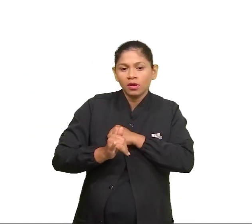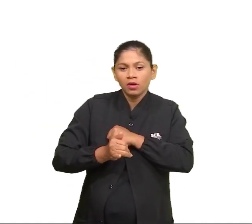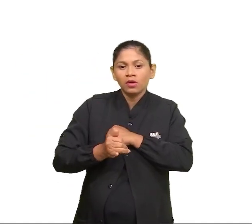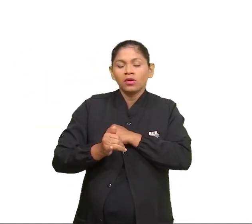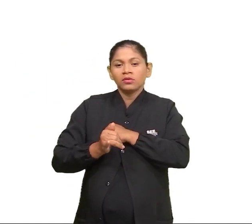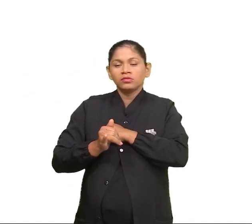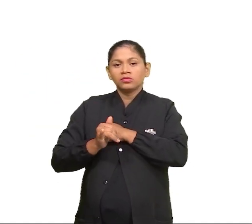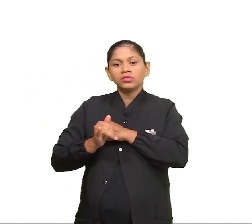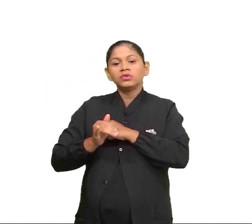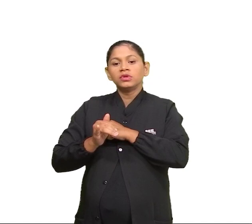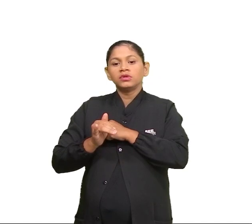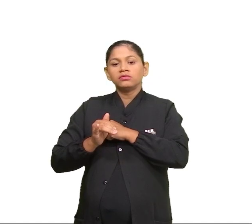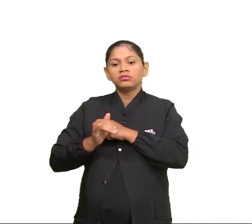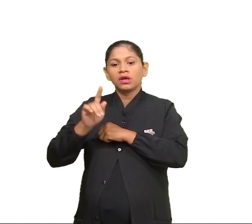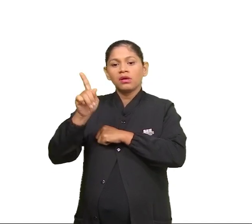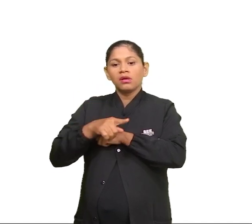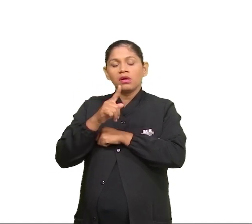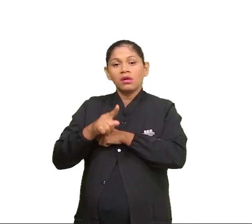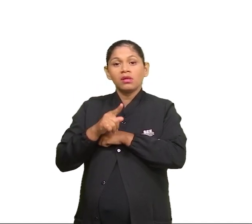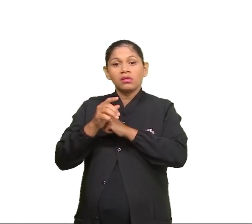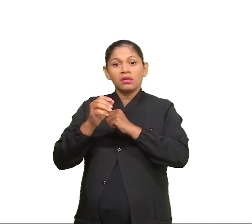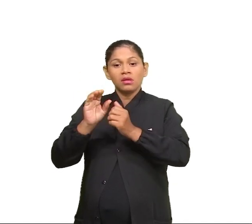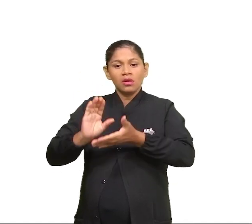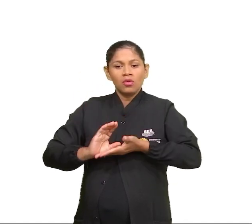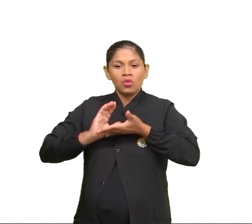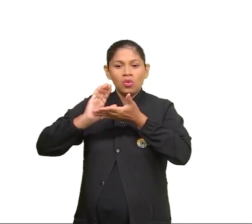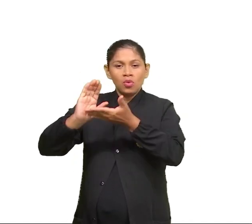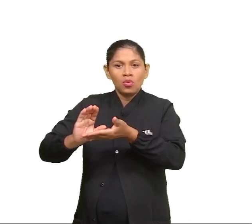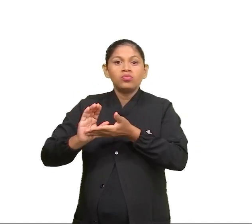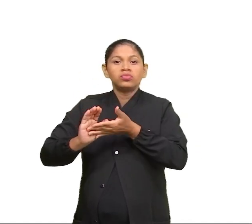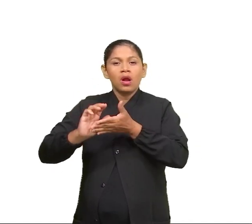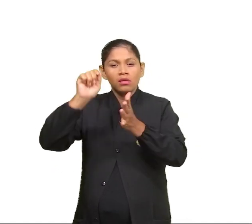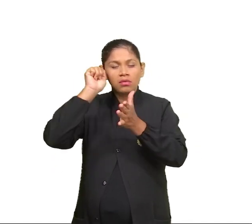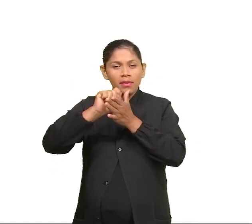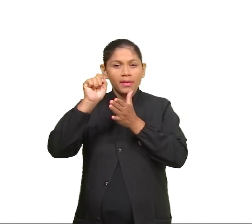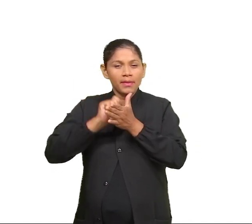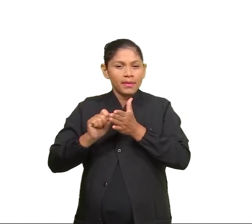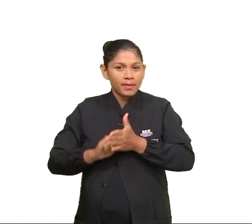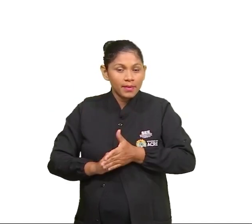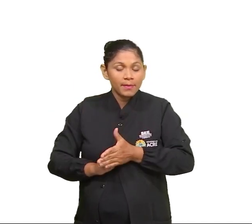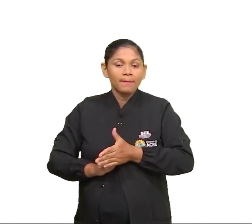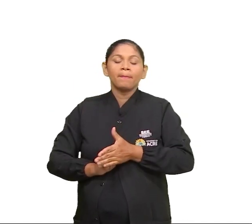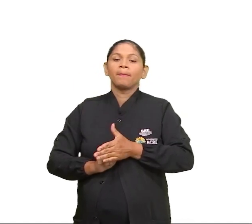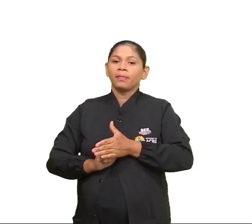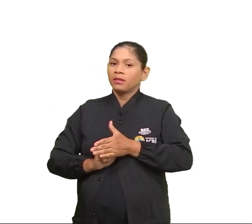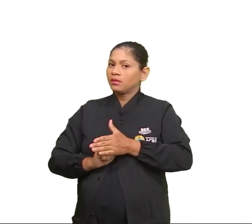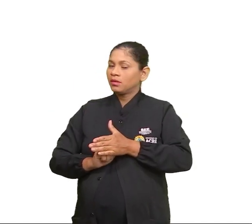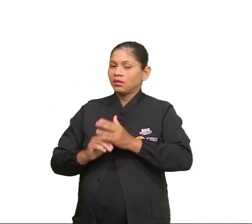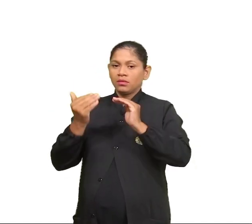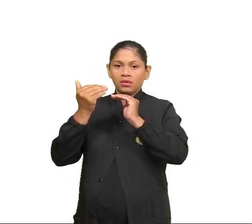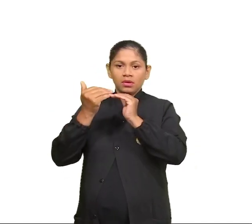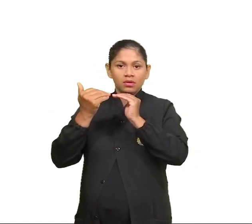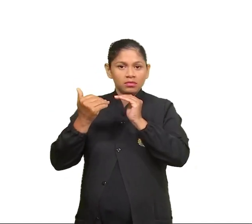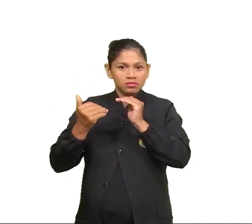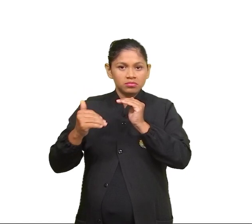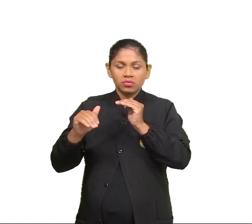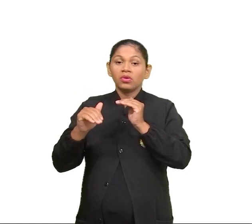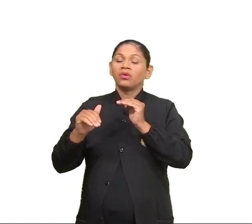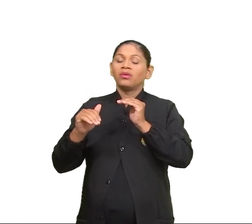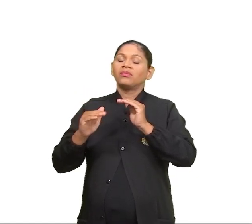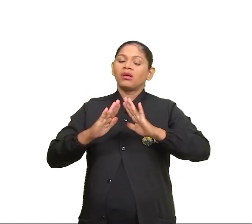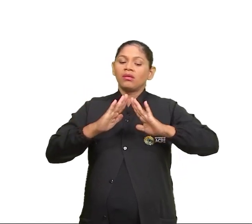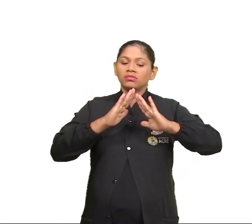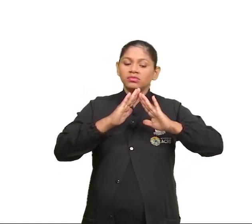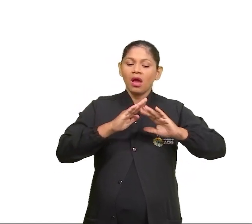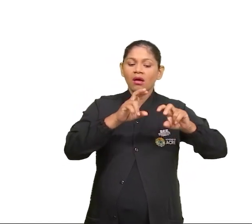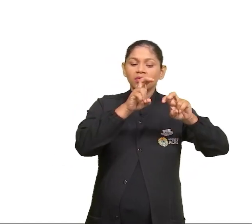editorial? Também não fala na perspectiva de censura, mas sim na ideia de sentar, de estar em um local